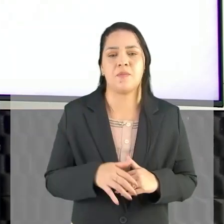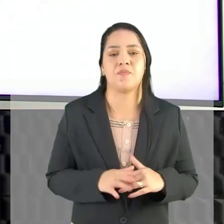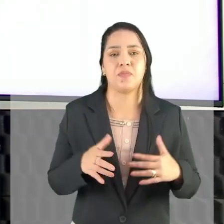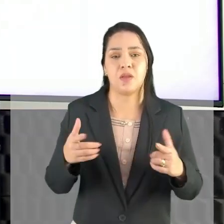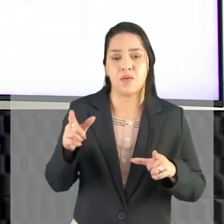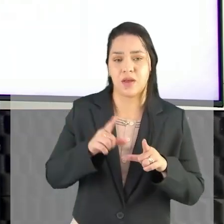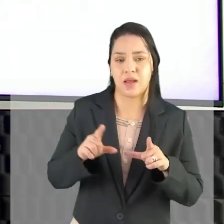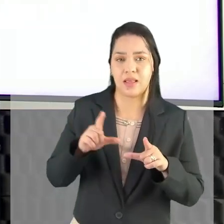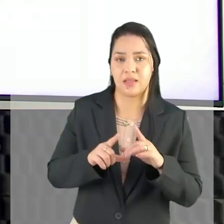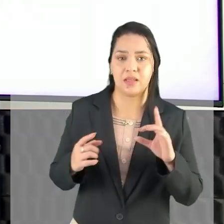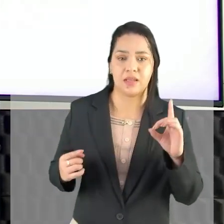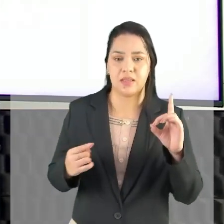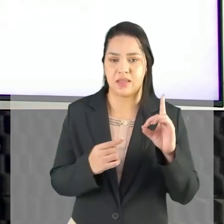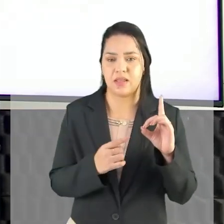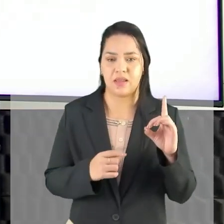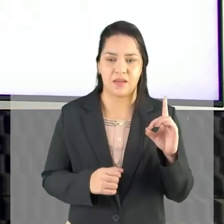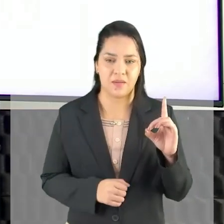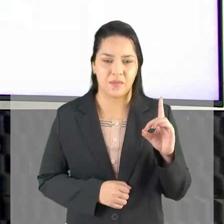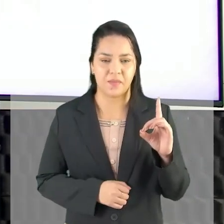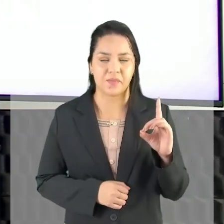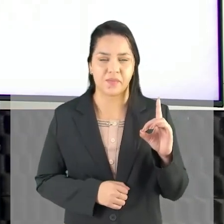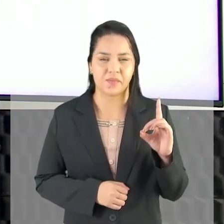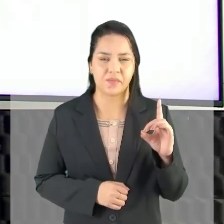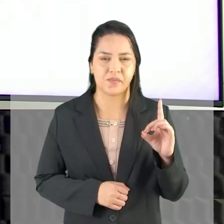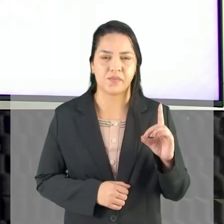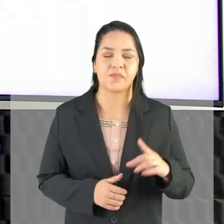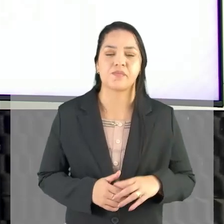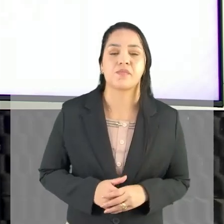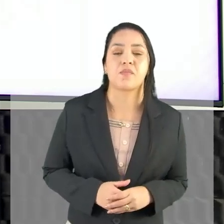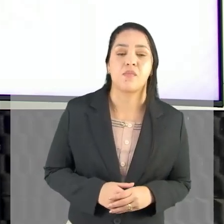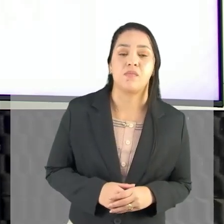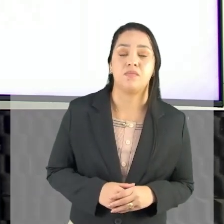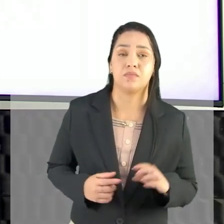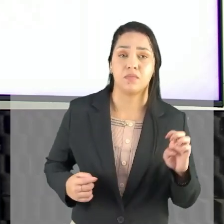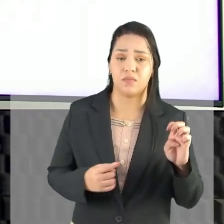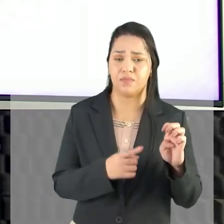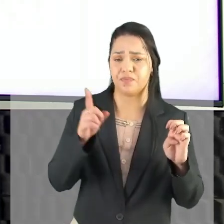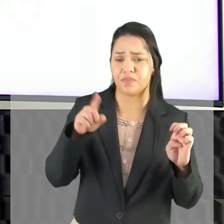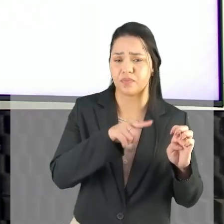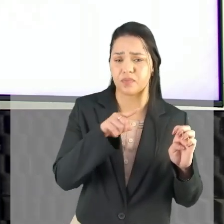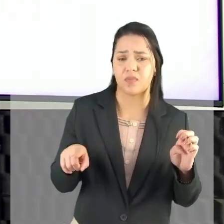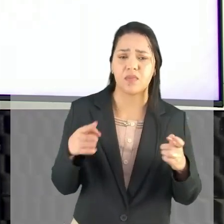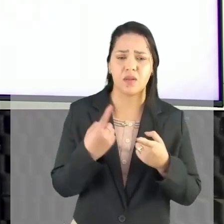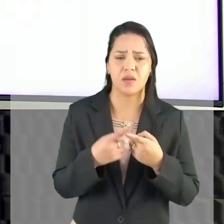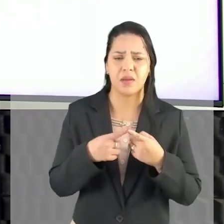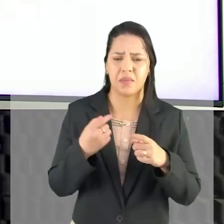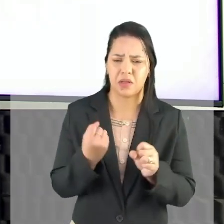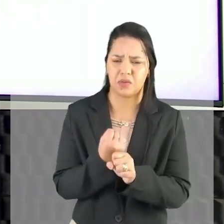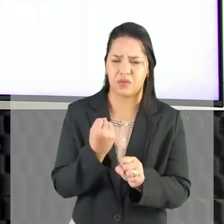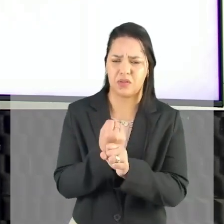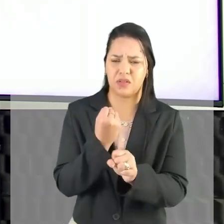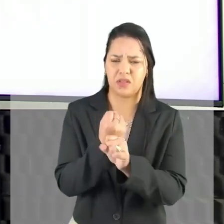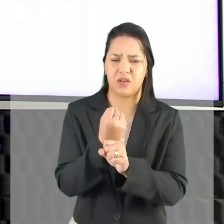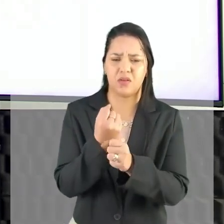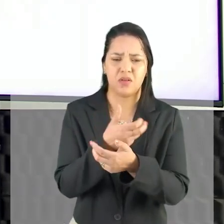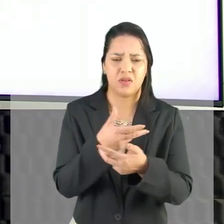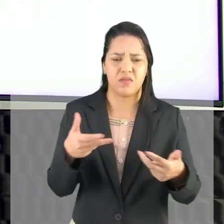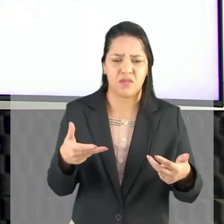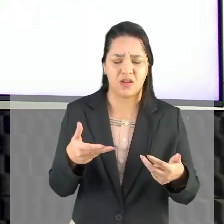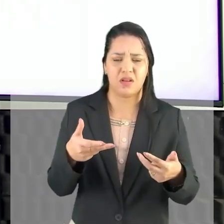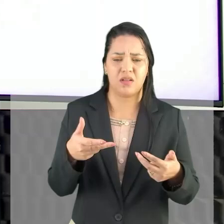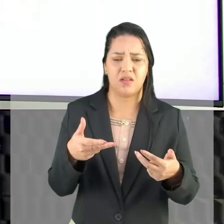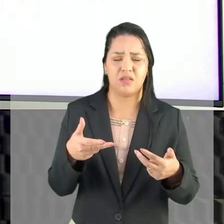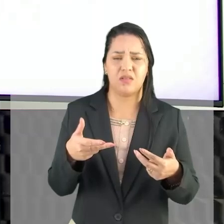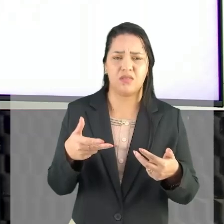Então a letra D responde muito bem a nossa questão. A E a gente anula porque, ó, pela construção de vias expressas